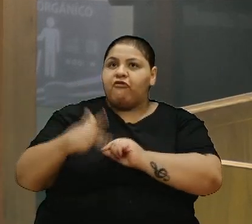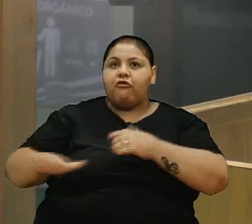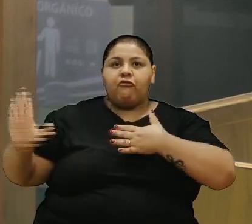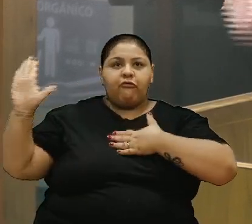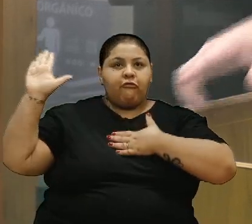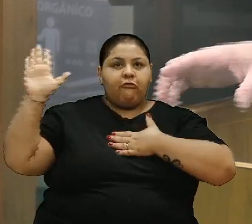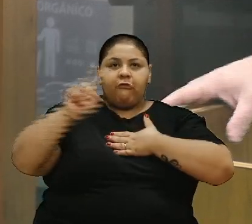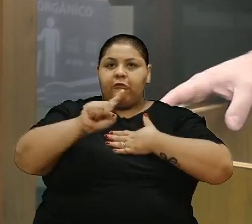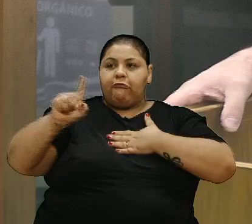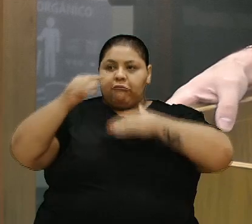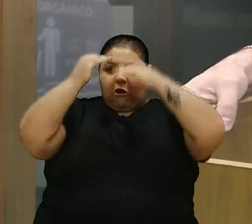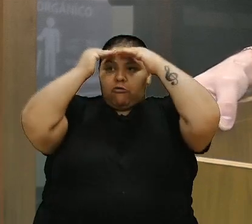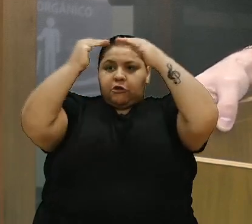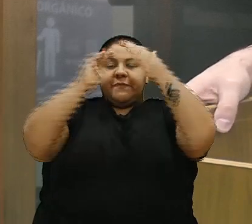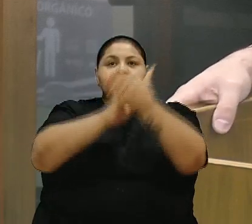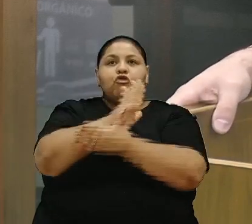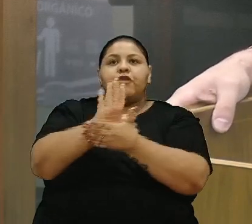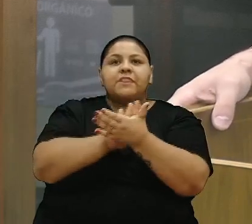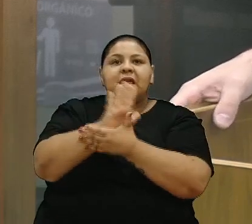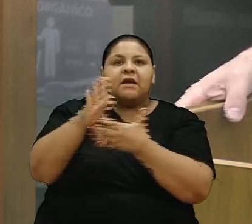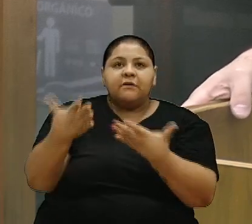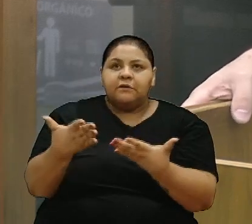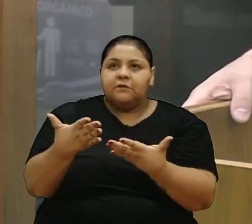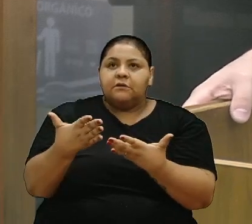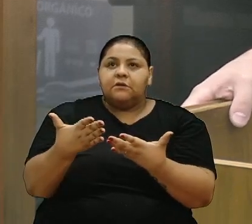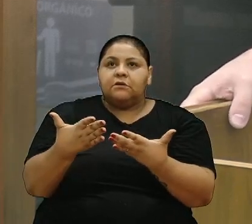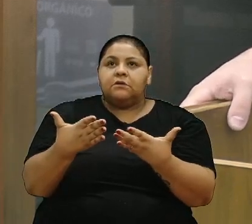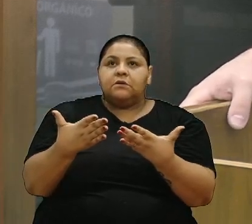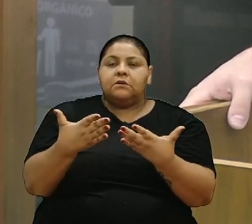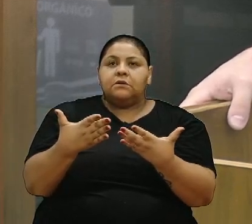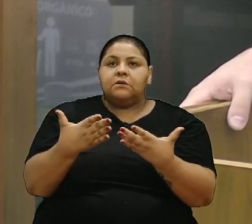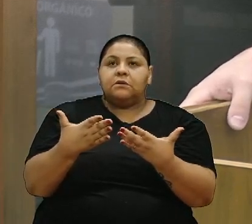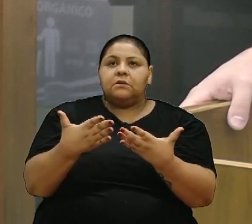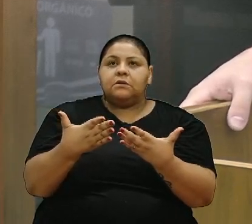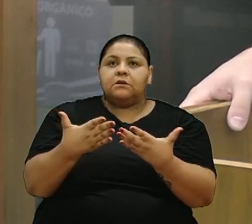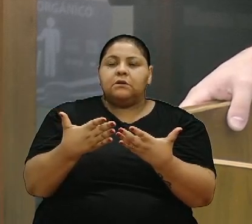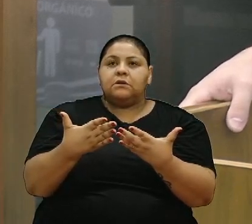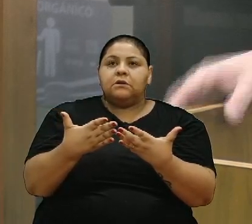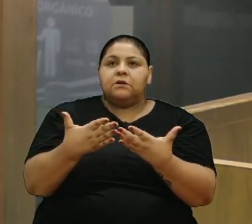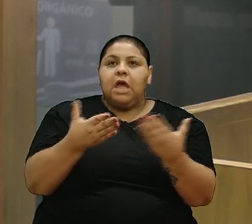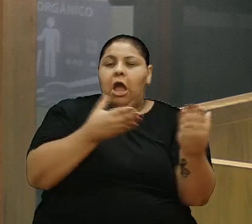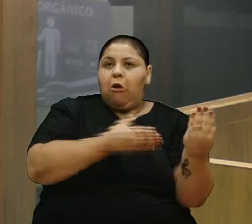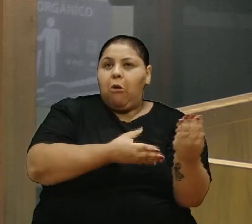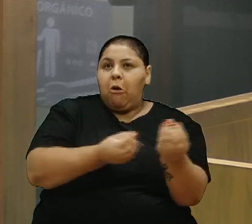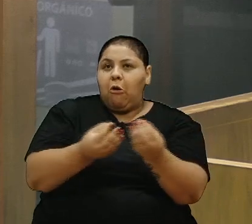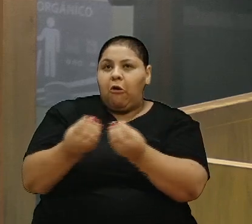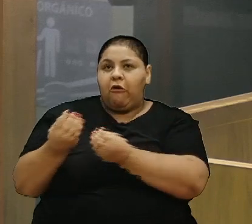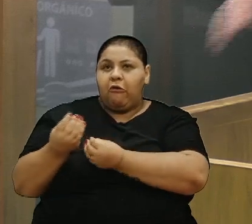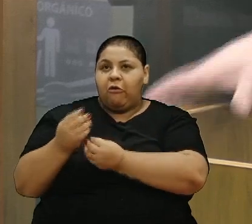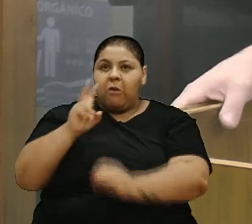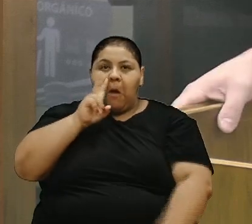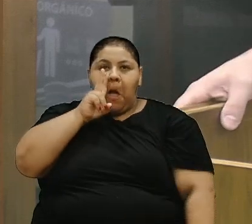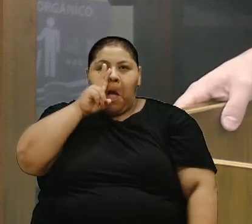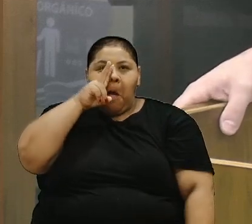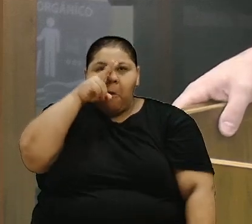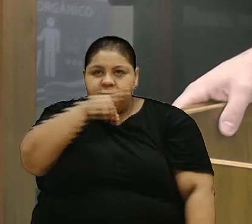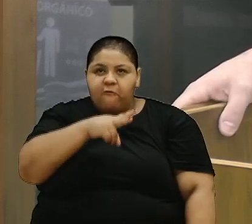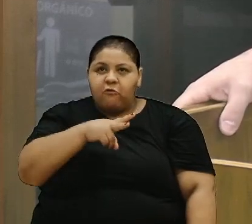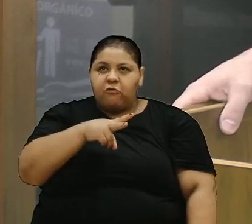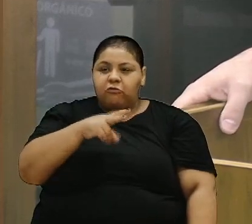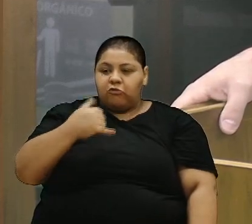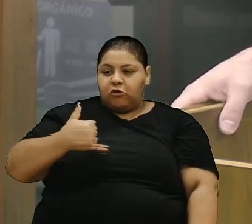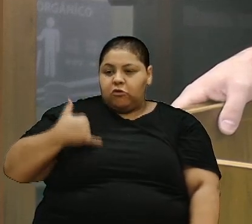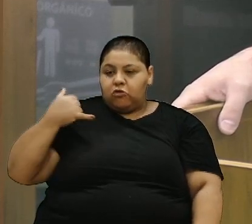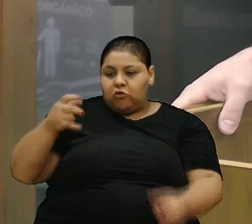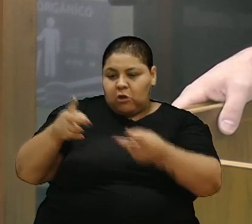e não cumpriu nem 1%. É com muito brio, com muita força, com muita honra, o